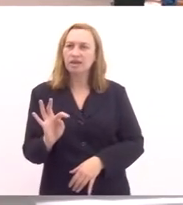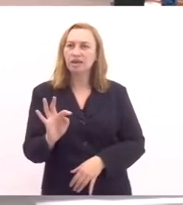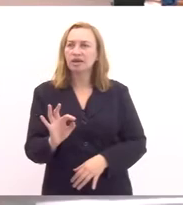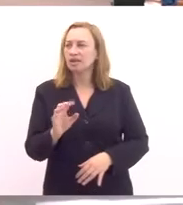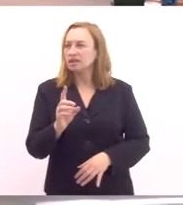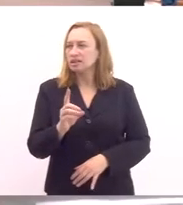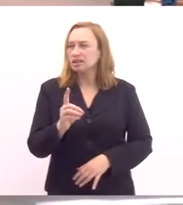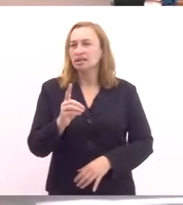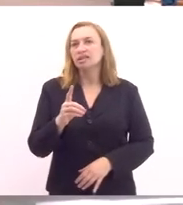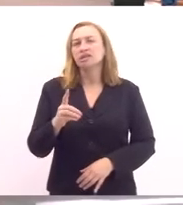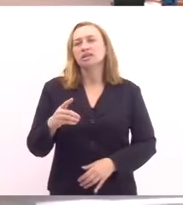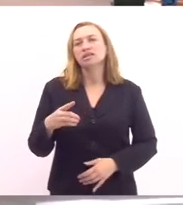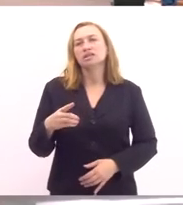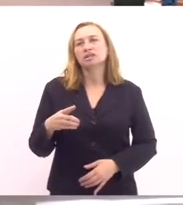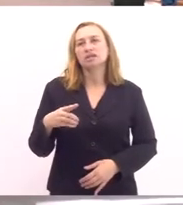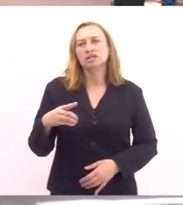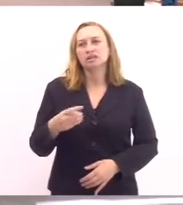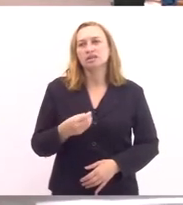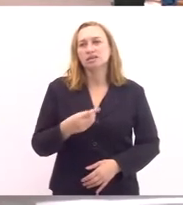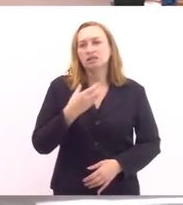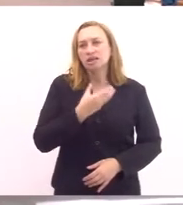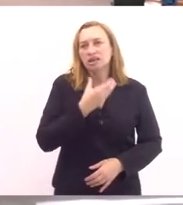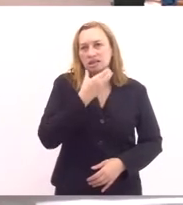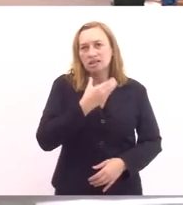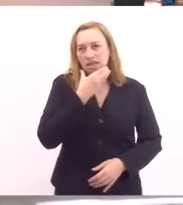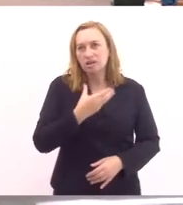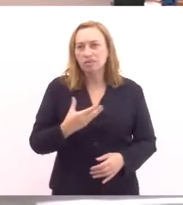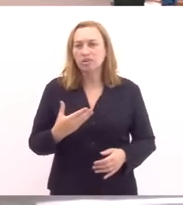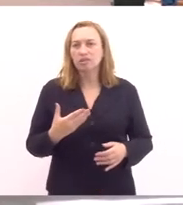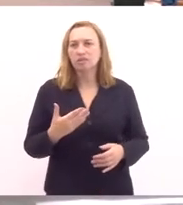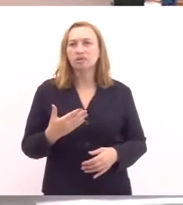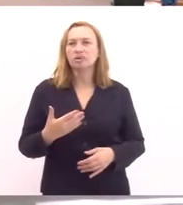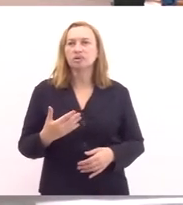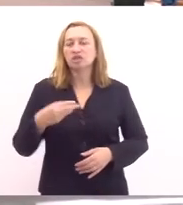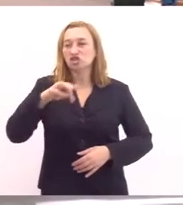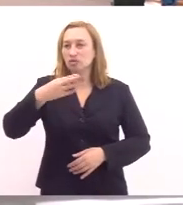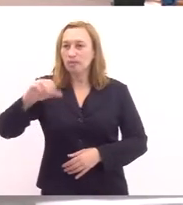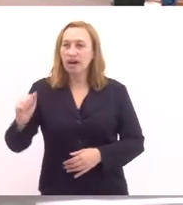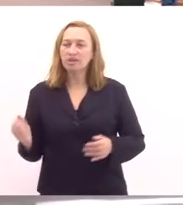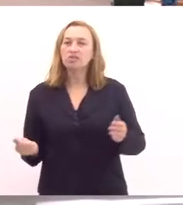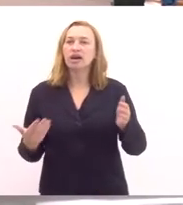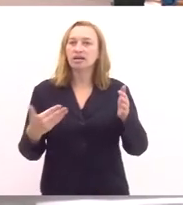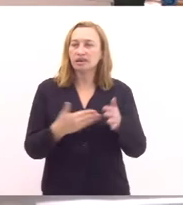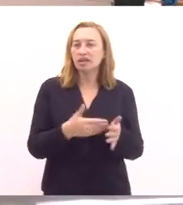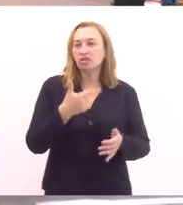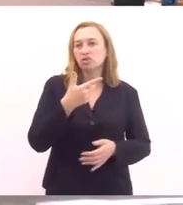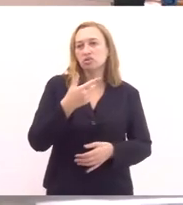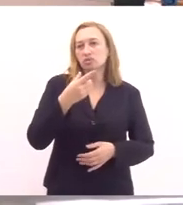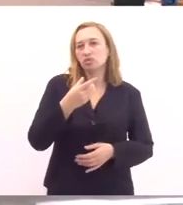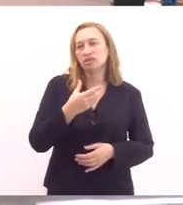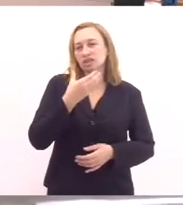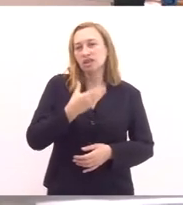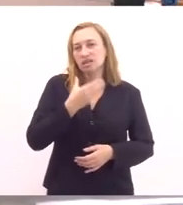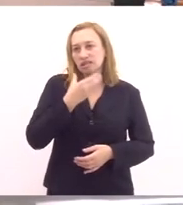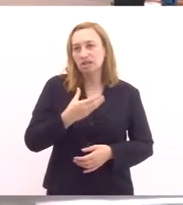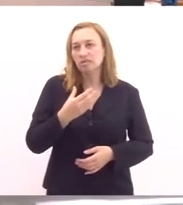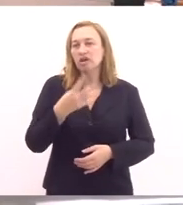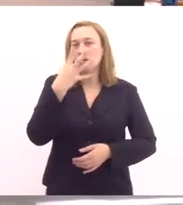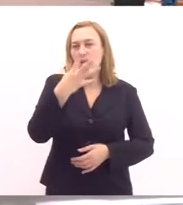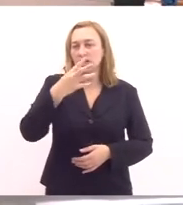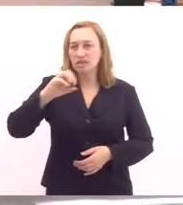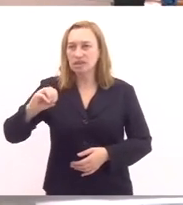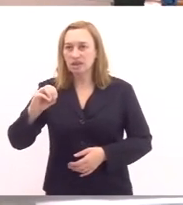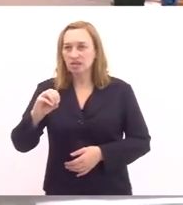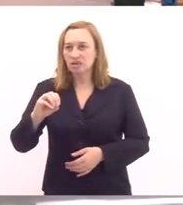dezembro de massa ter exemplo de 2020 ou seja primeiro ano da academia a gente teve 460 mortes